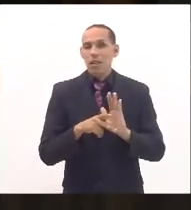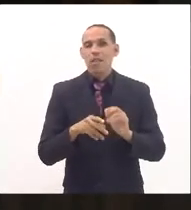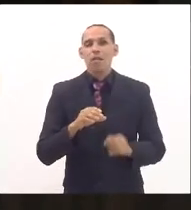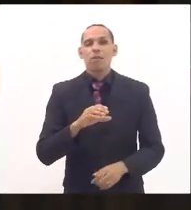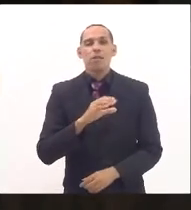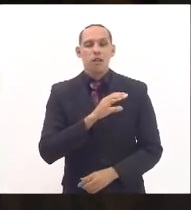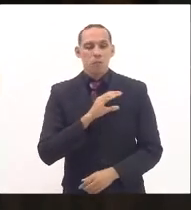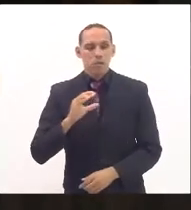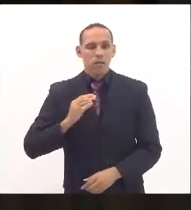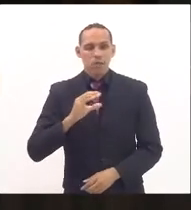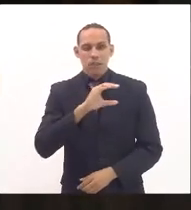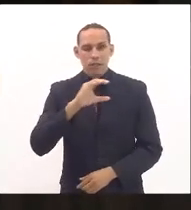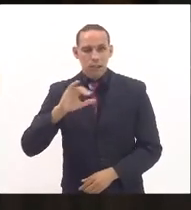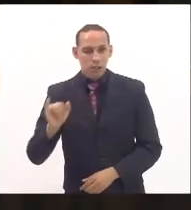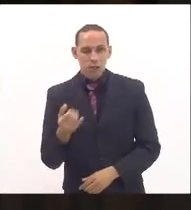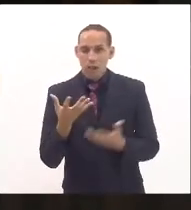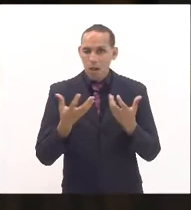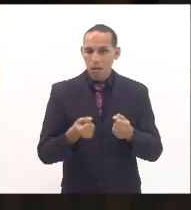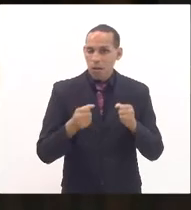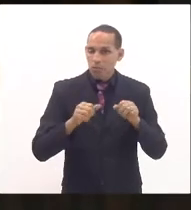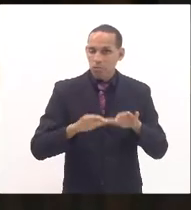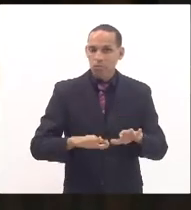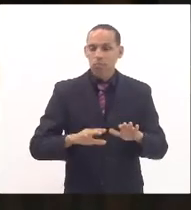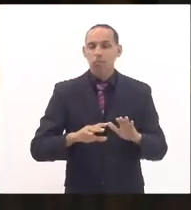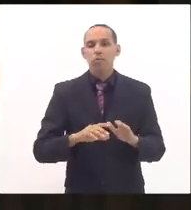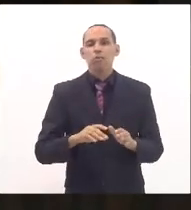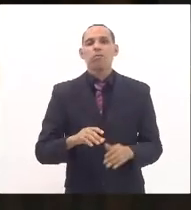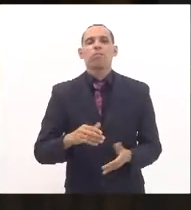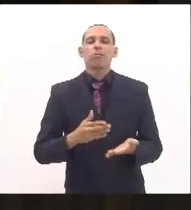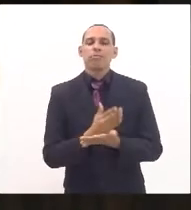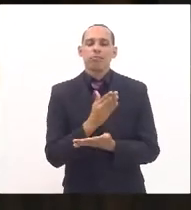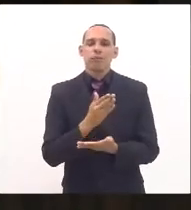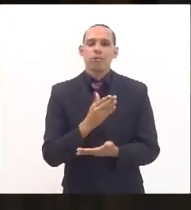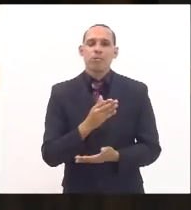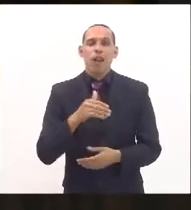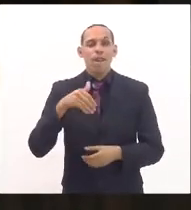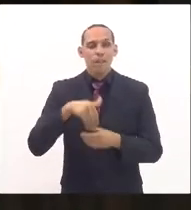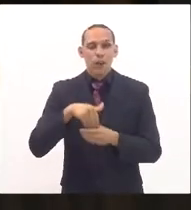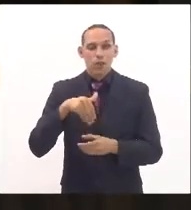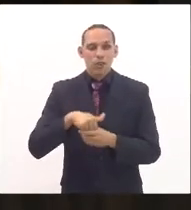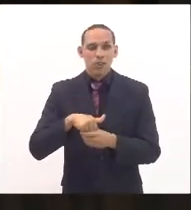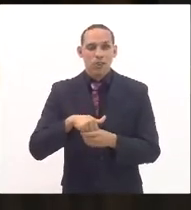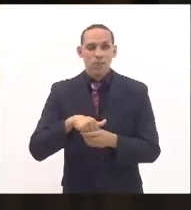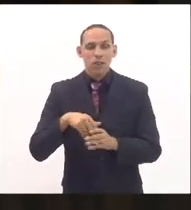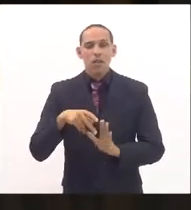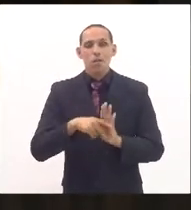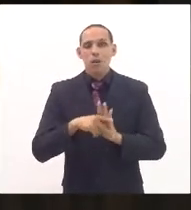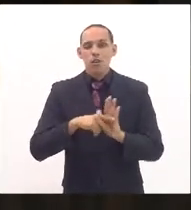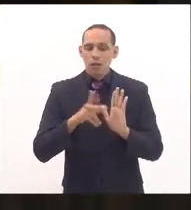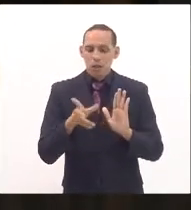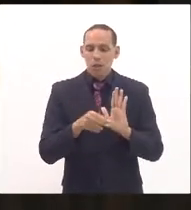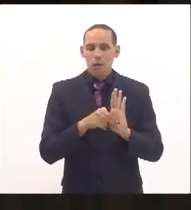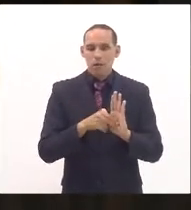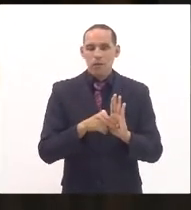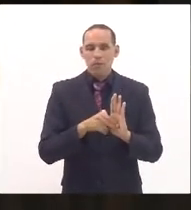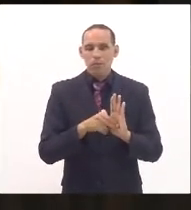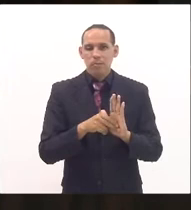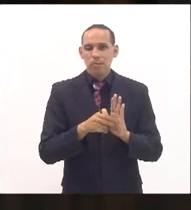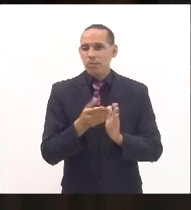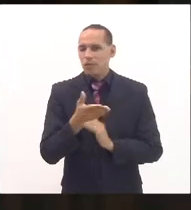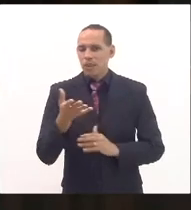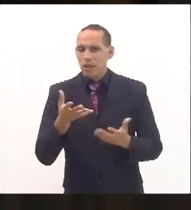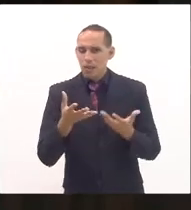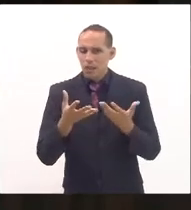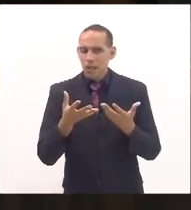de Constituição e Justiça. Senhores que aprovam, permaneçam como estão. Aprovada em votação o projeto assim emendado. Senhores que